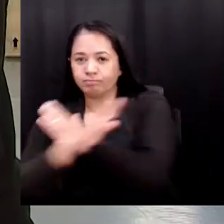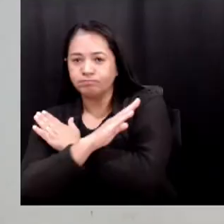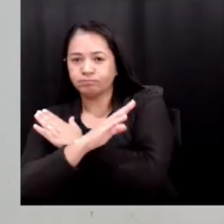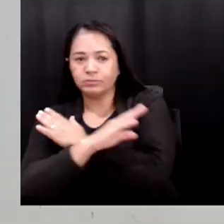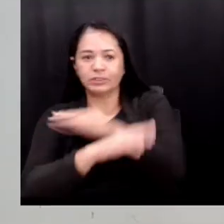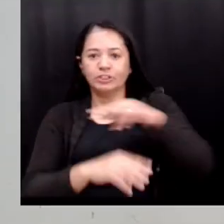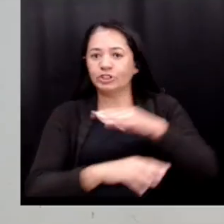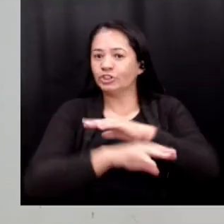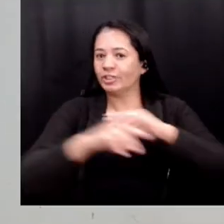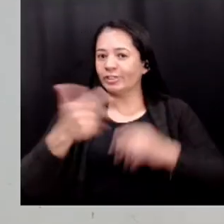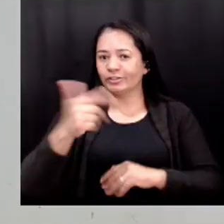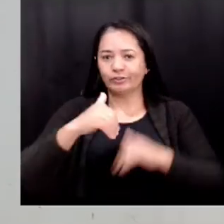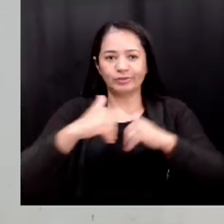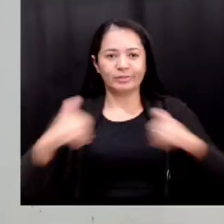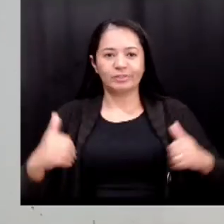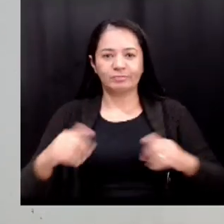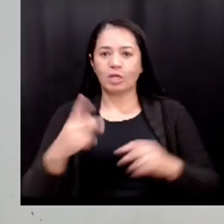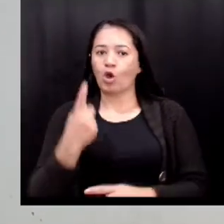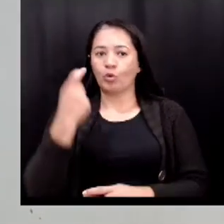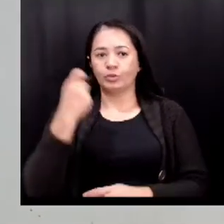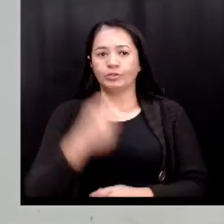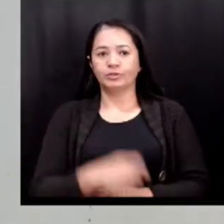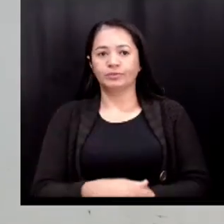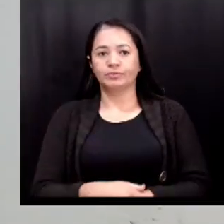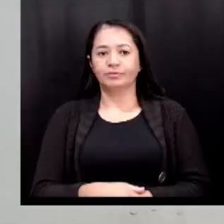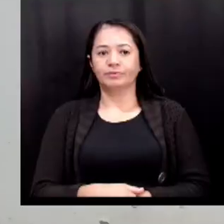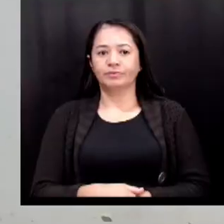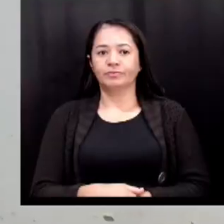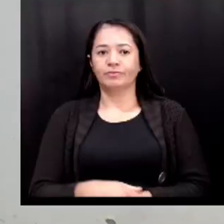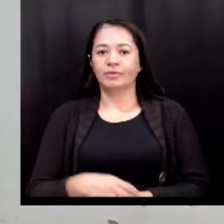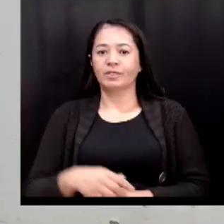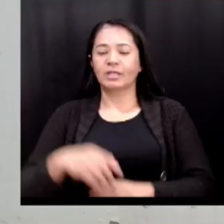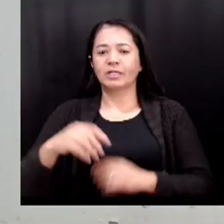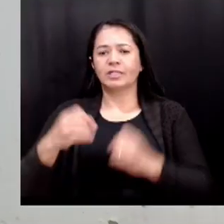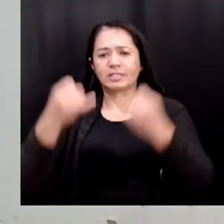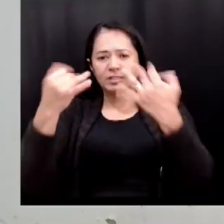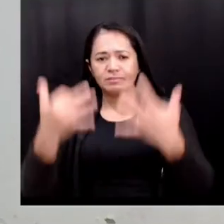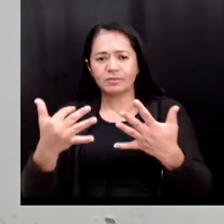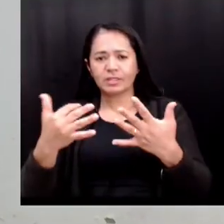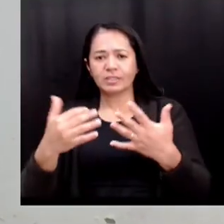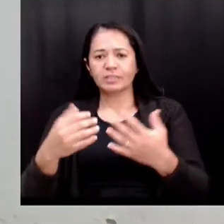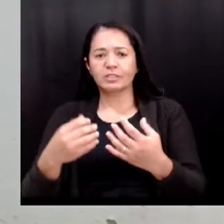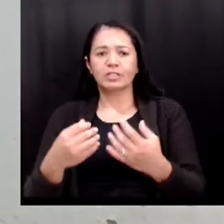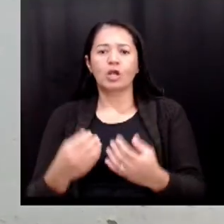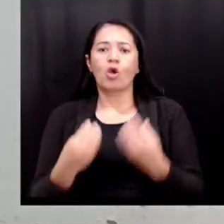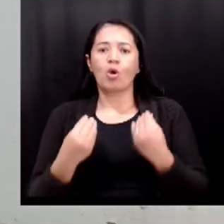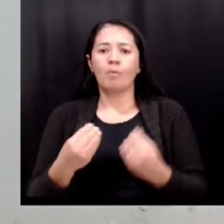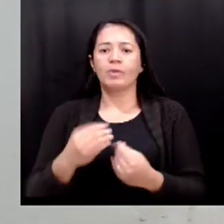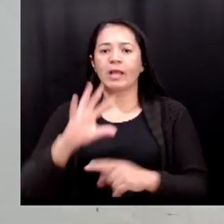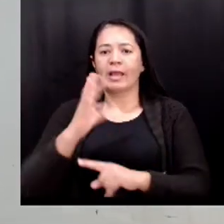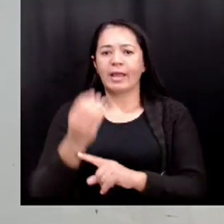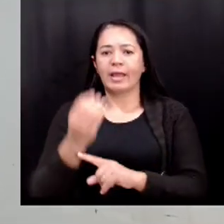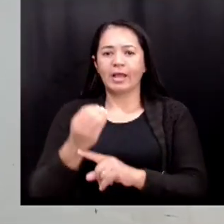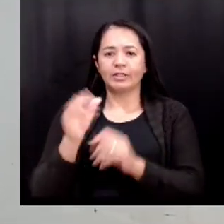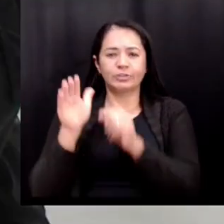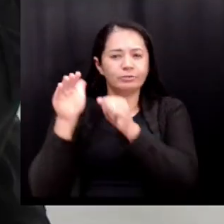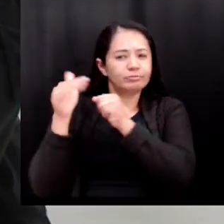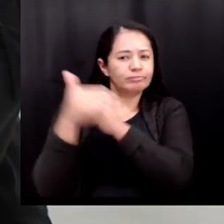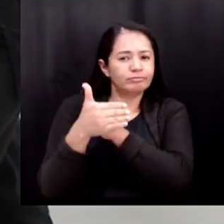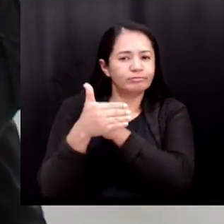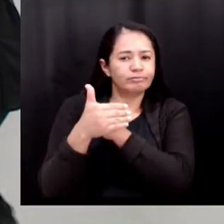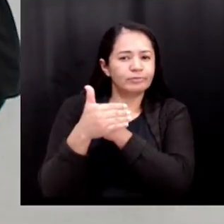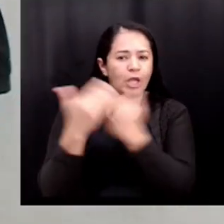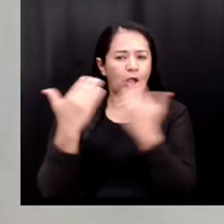só. E a tradução de ninjutsu ao pé da letra pode-se dizer que é a arte de se esconder, então é meio que uma espionagem japonesa,